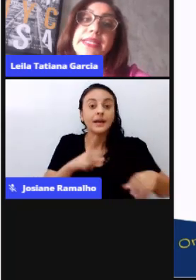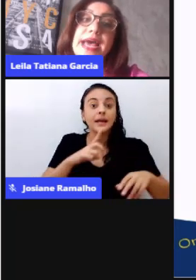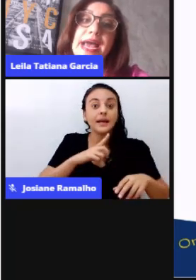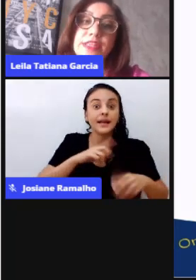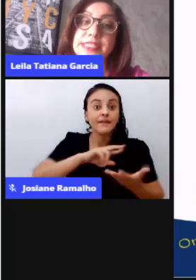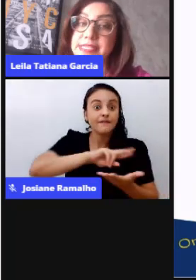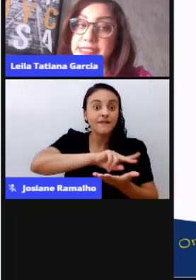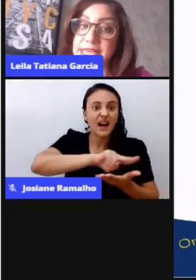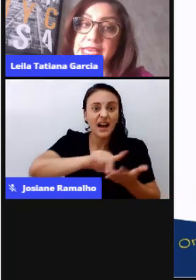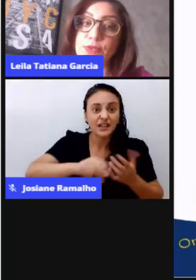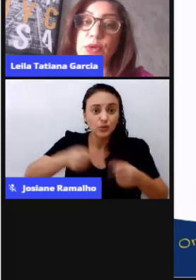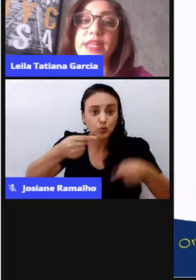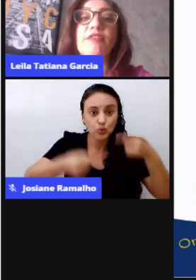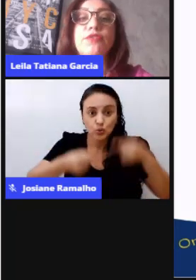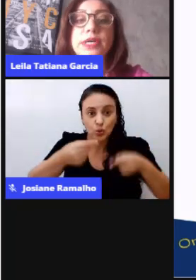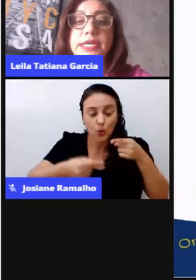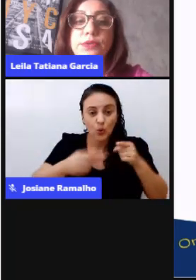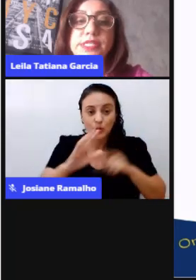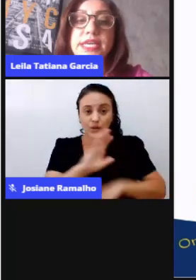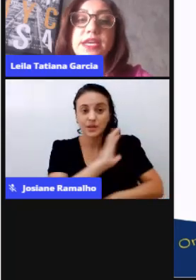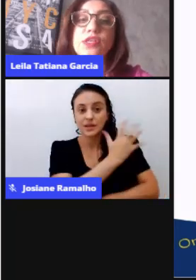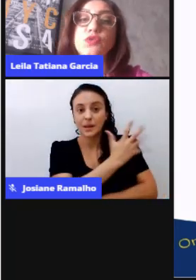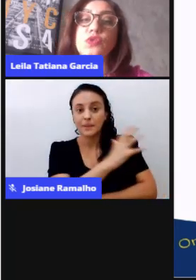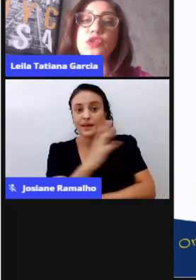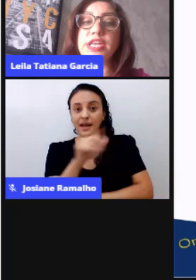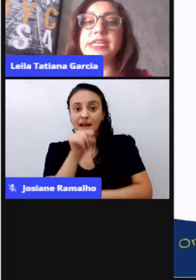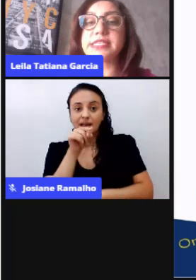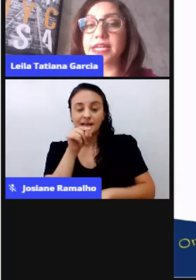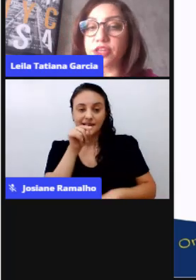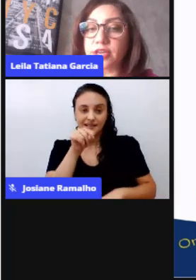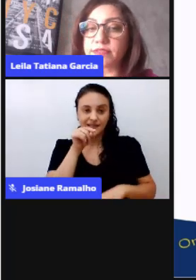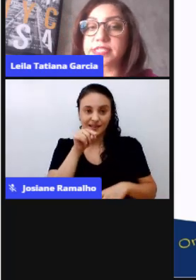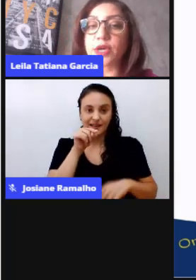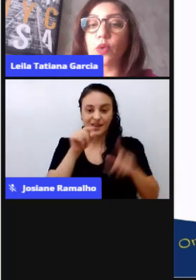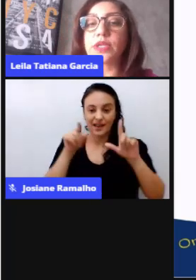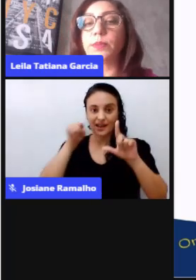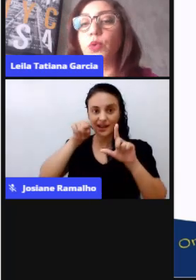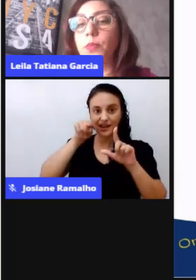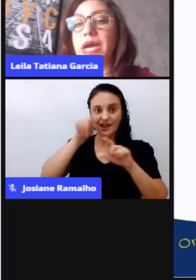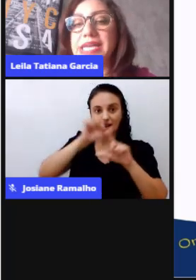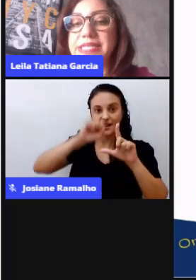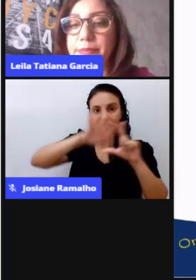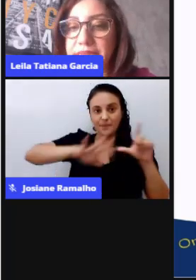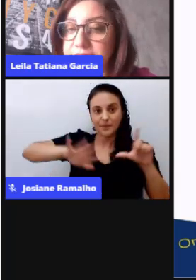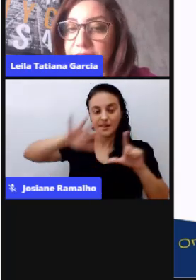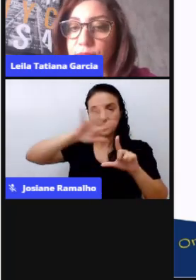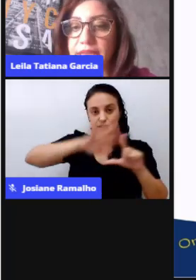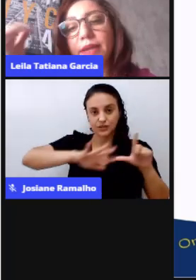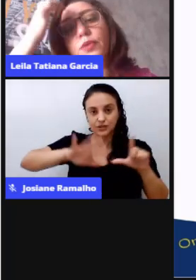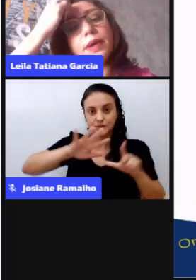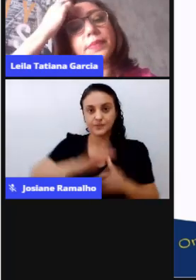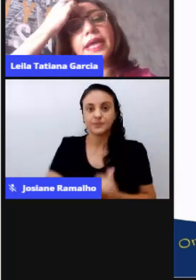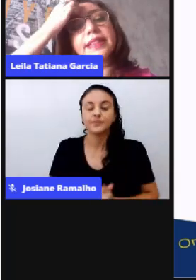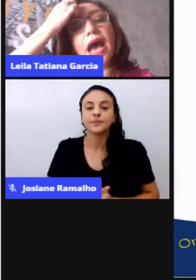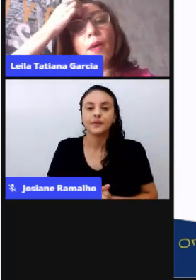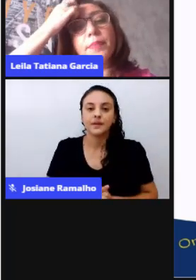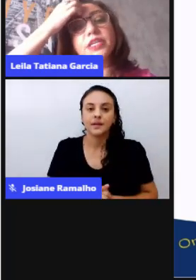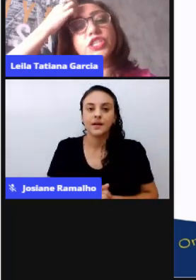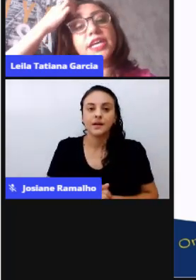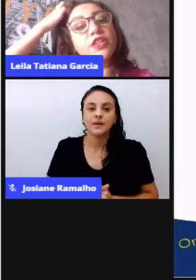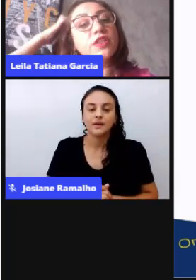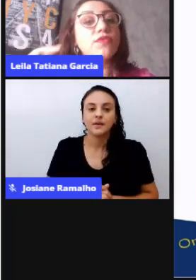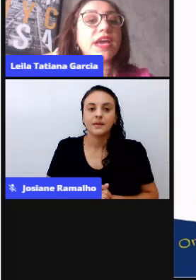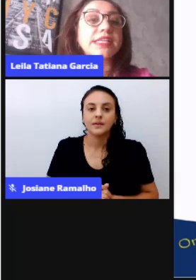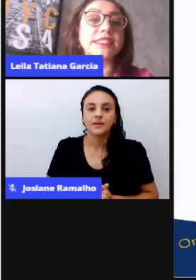essa habilidade 16 do 8º ano, que seria discutir iniciativas que contribuam para restabelecer o equilíbrio